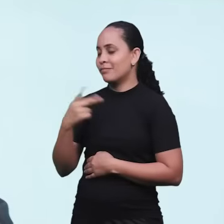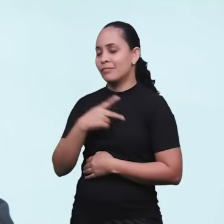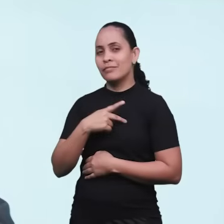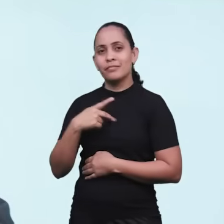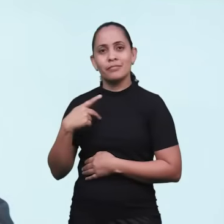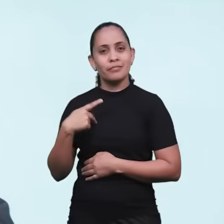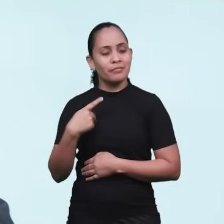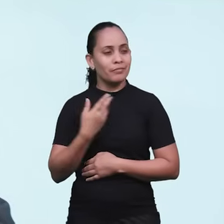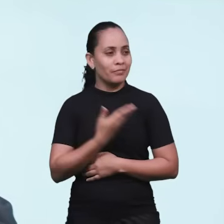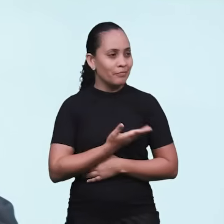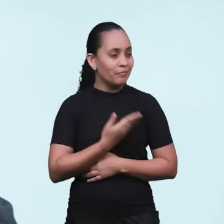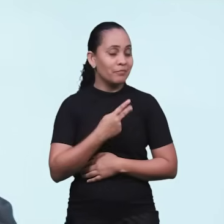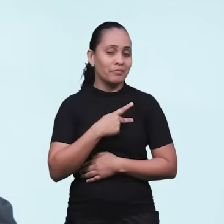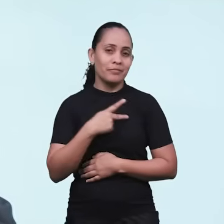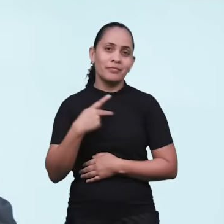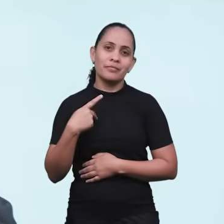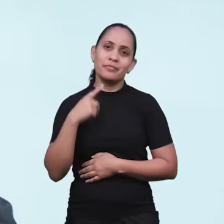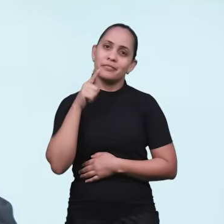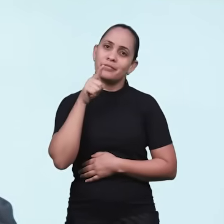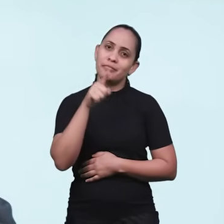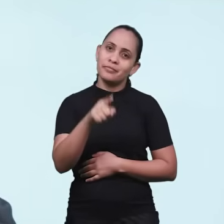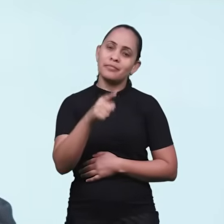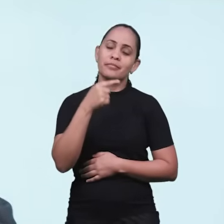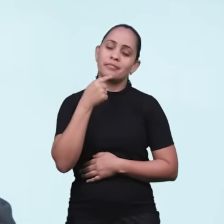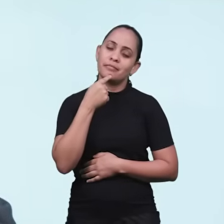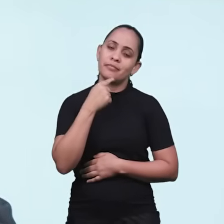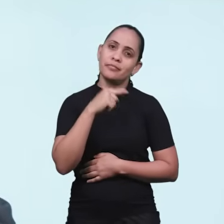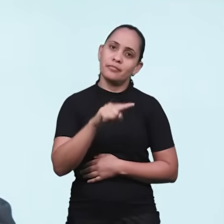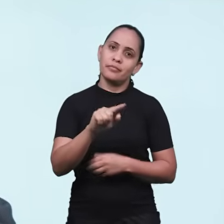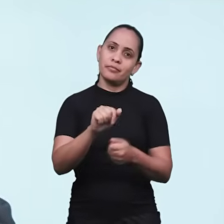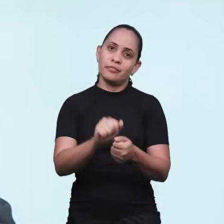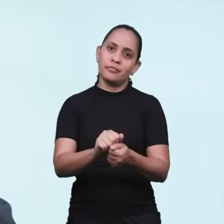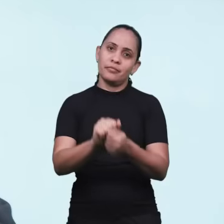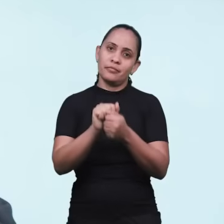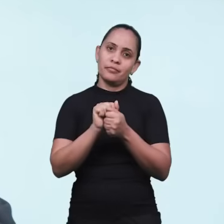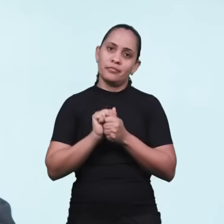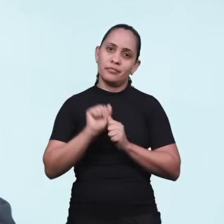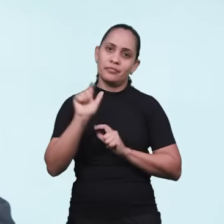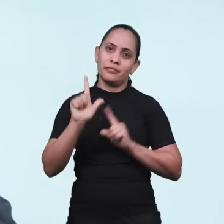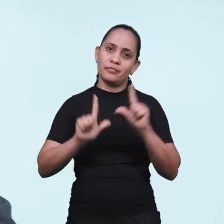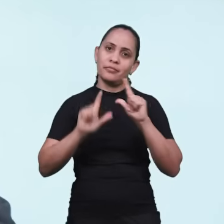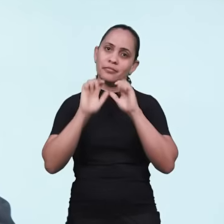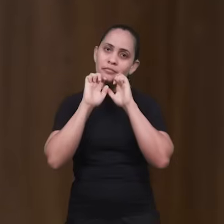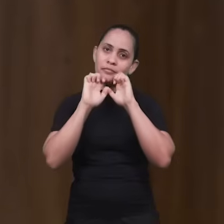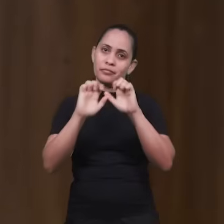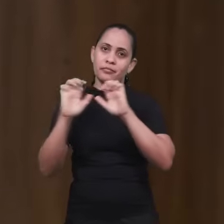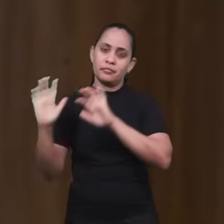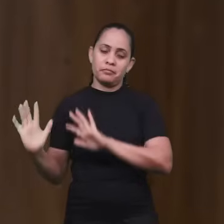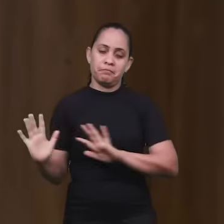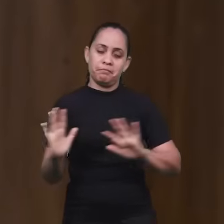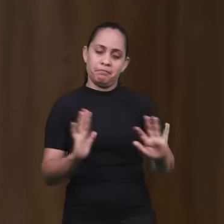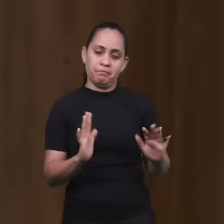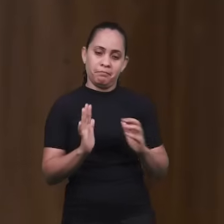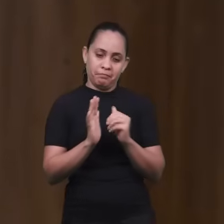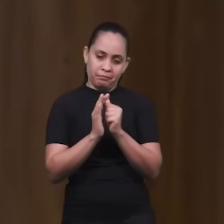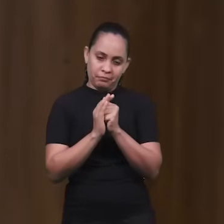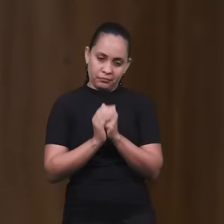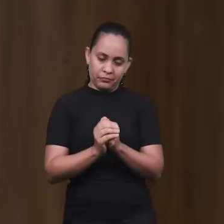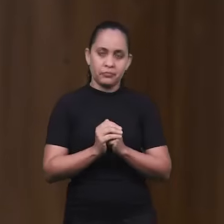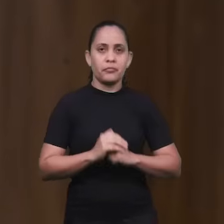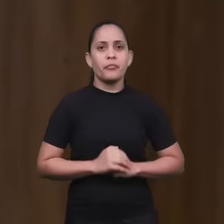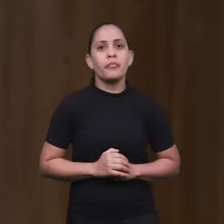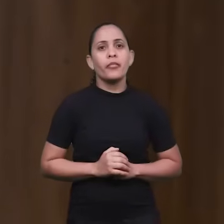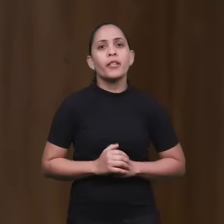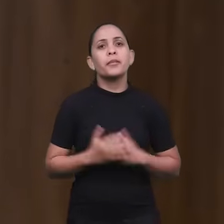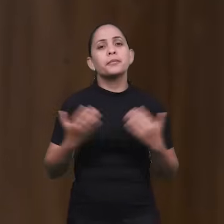paz do Senhor e a paz do Senhor a você, que toda semana nos acompanha aqui no programa Evangelhos. Amém.